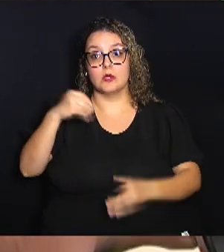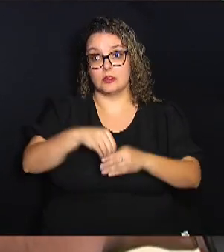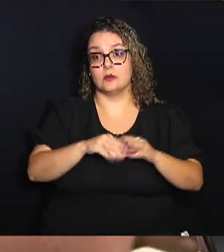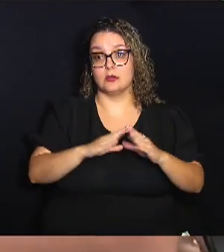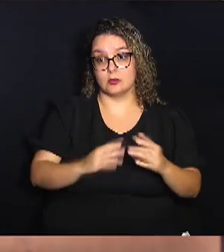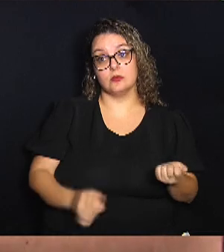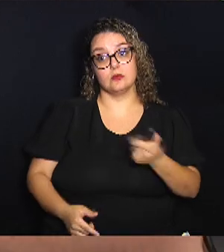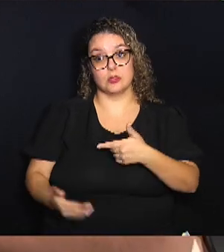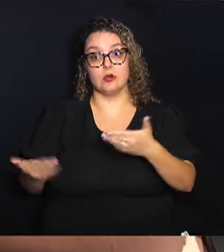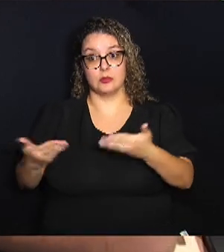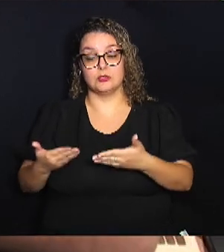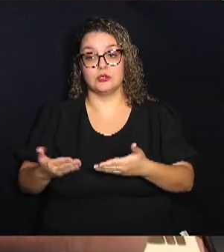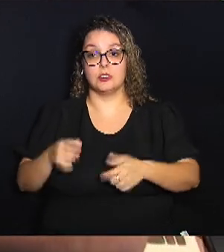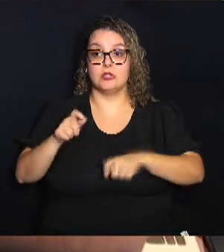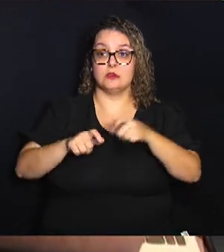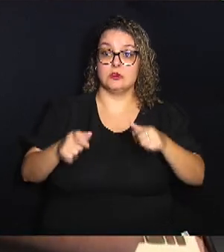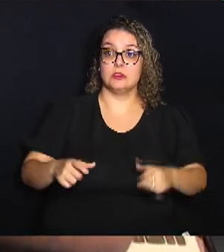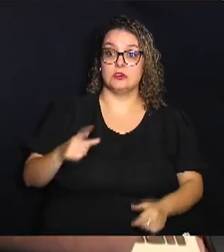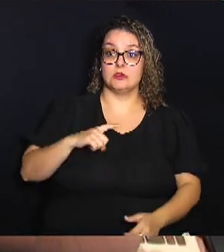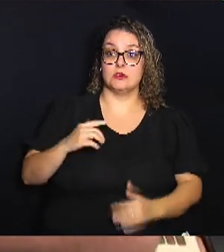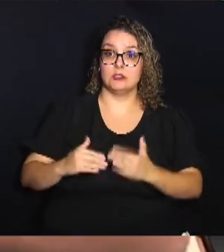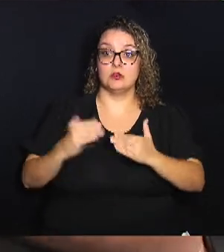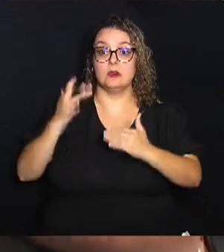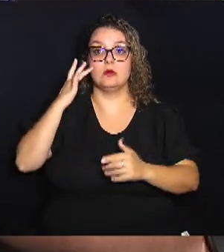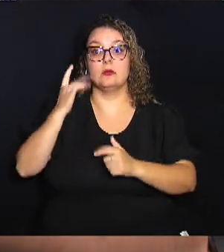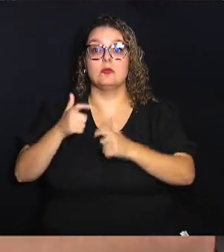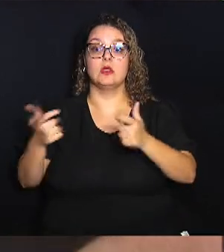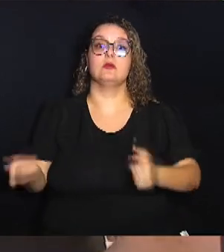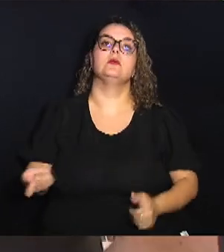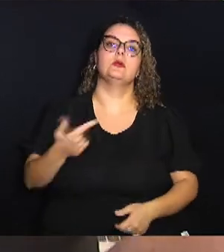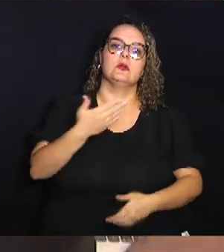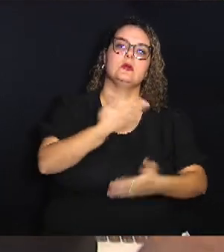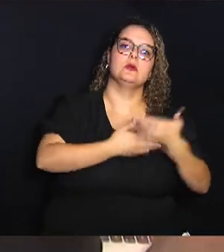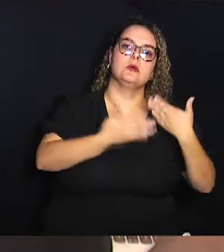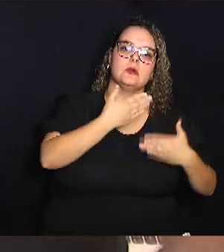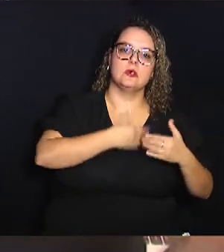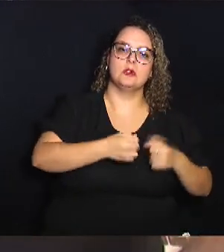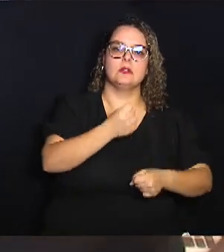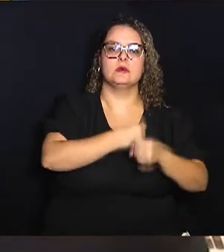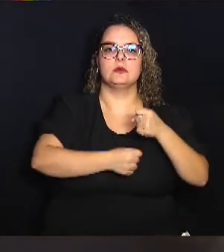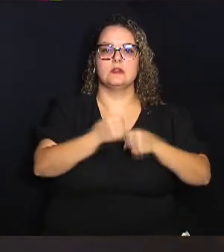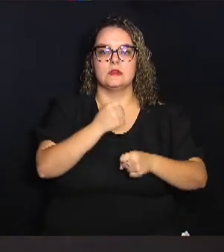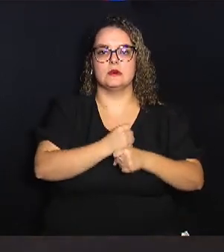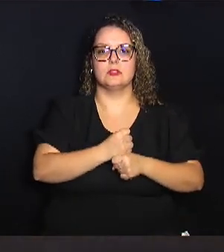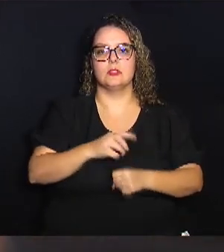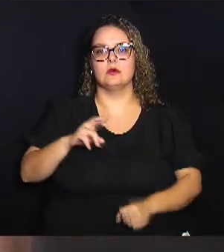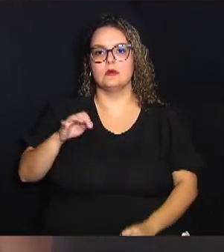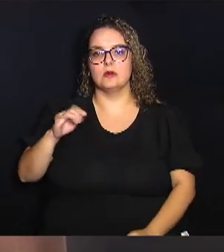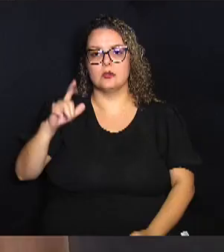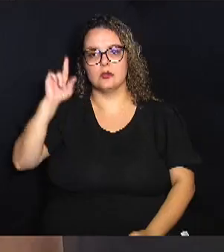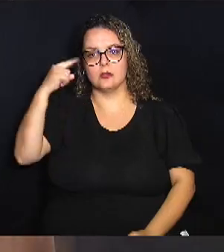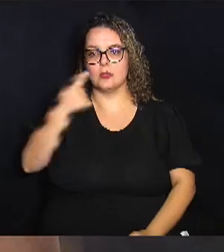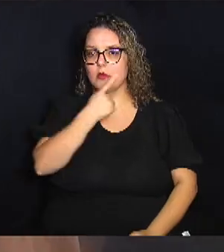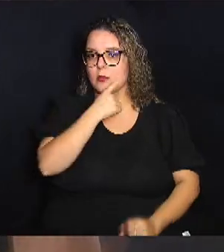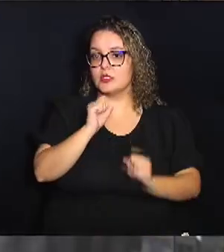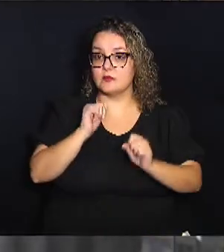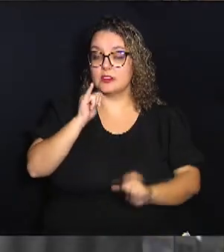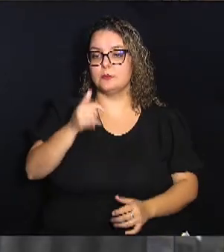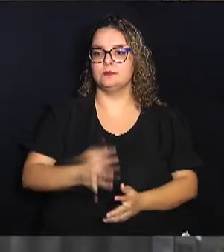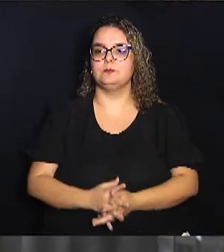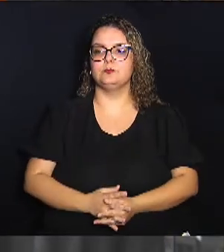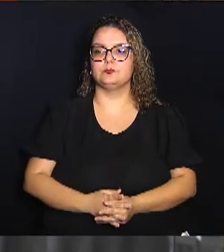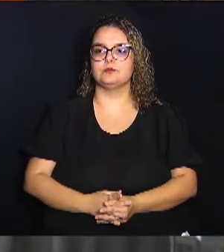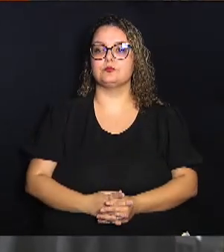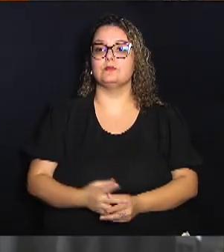que nós estamos hoje. Hoje as pessoas têm um nível de desempenho muito maior do que tinham alguns anos atrás. Rafael. Oi, Mirna, pode falar. Oi, a